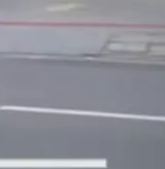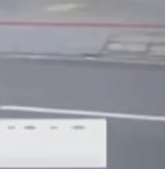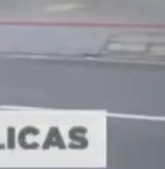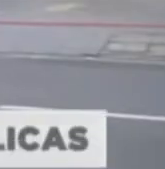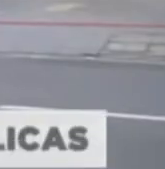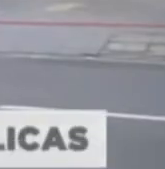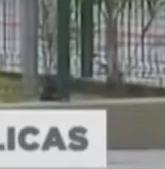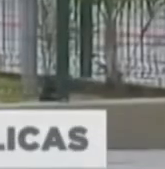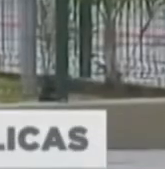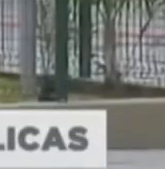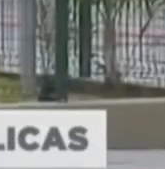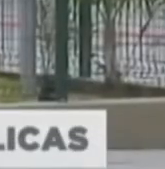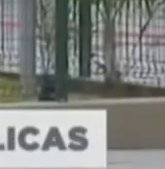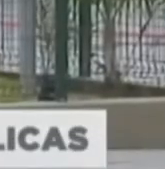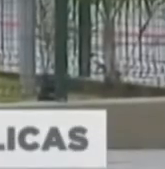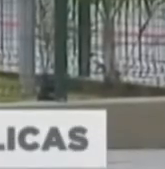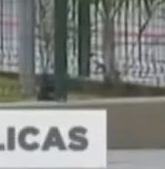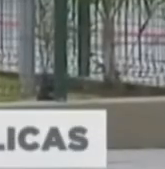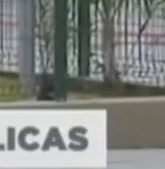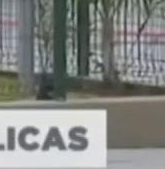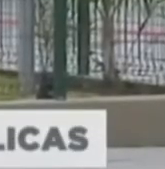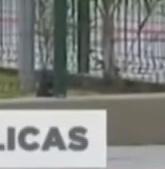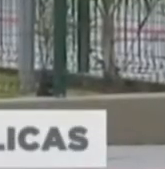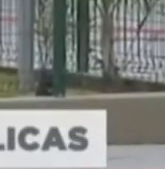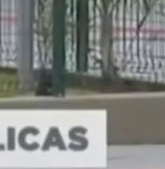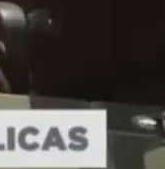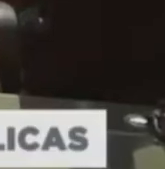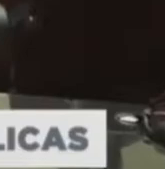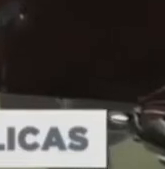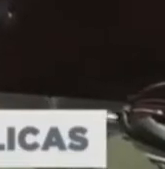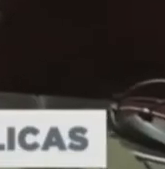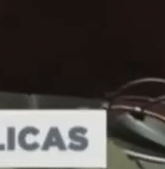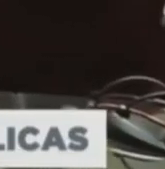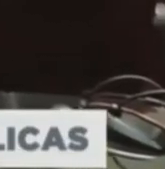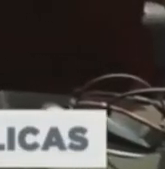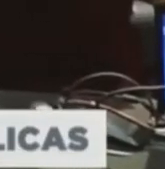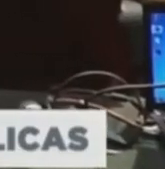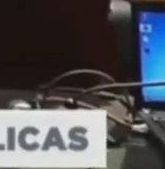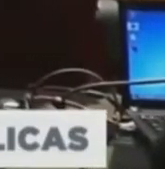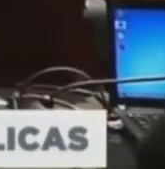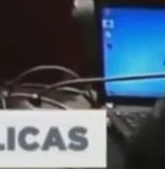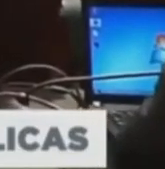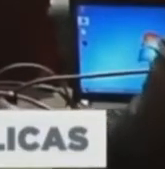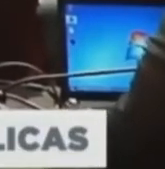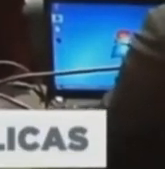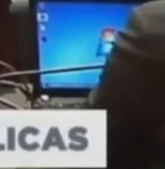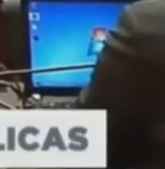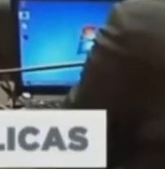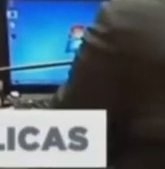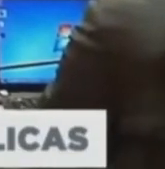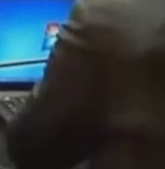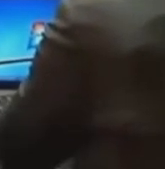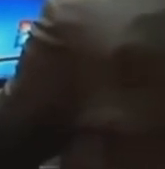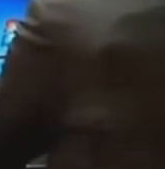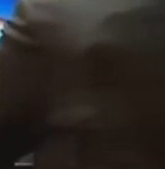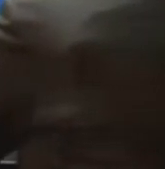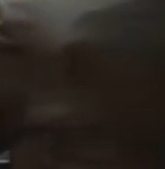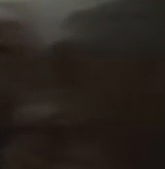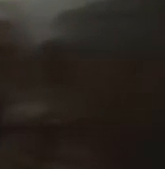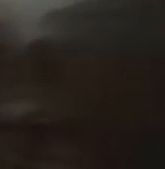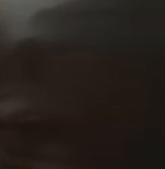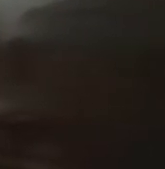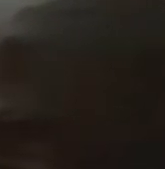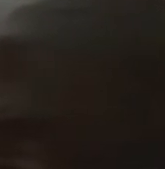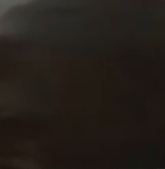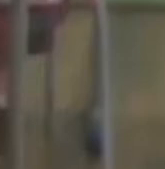projeto pretende tornar mais acessíveis as informações sobre as unidades escolares no estado, possibilitando acompanhar informações sobre o dinheiro que a